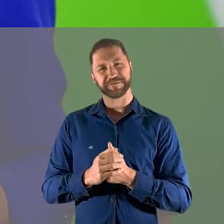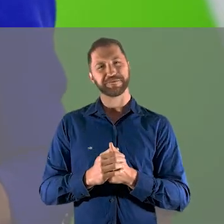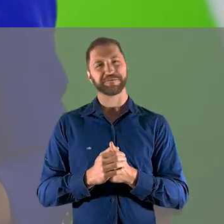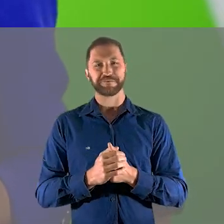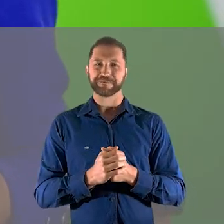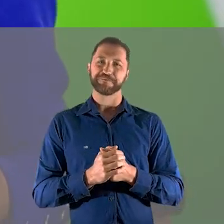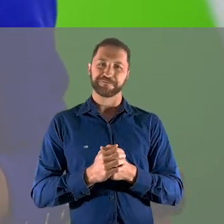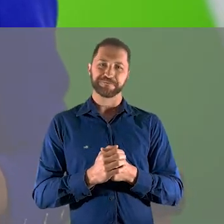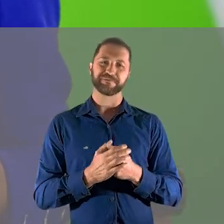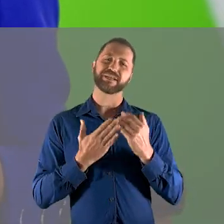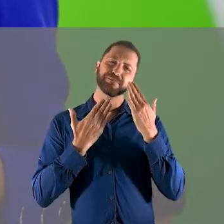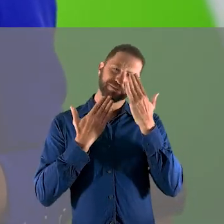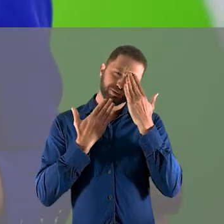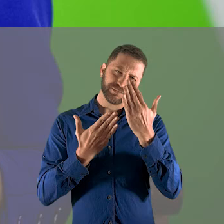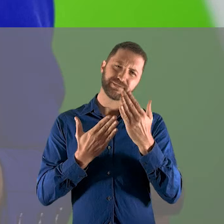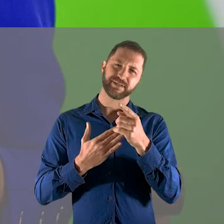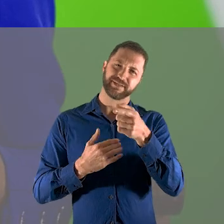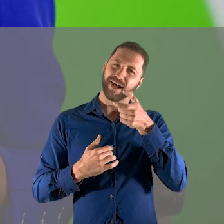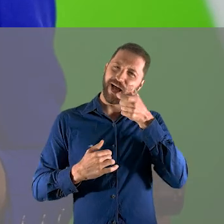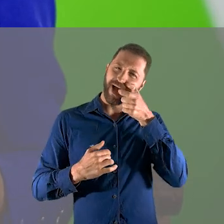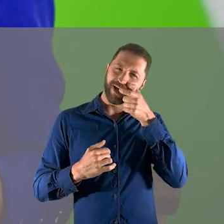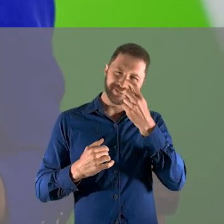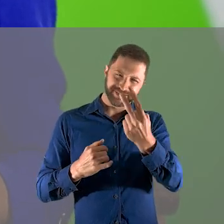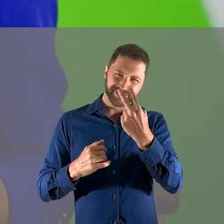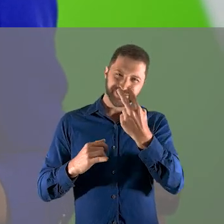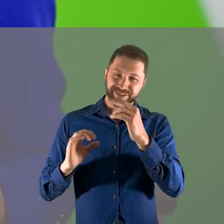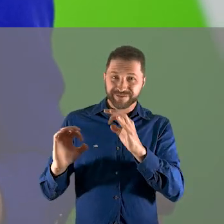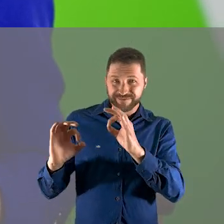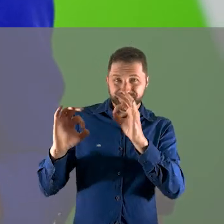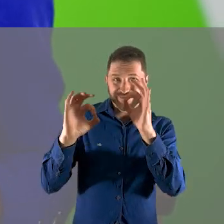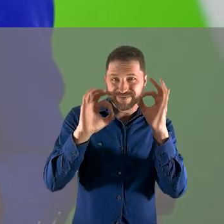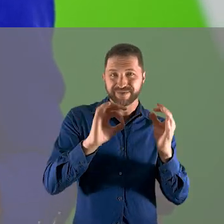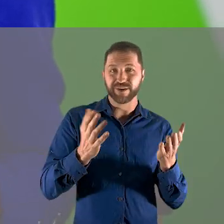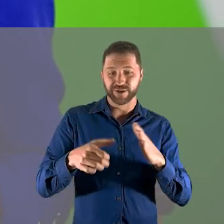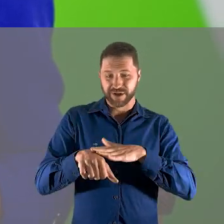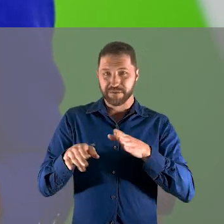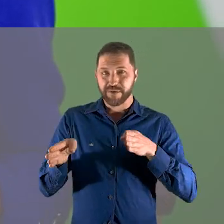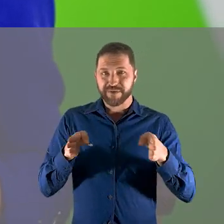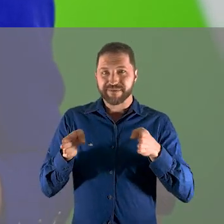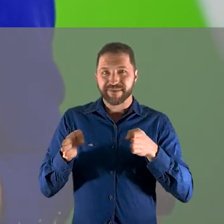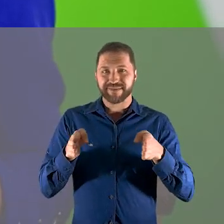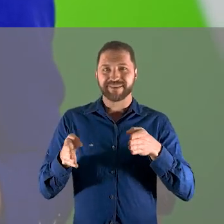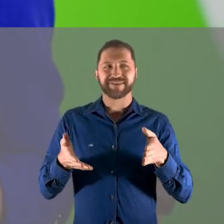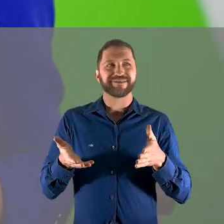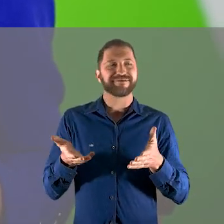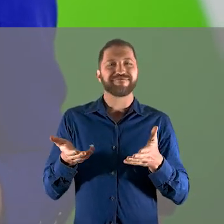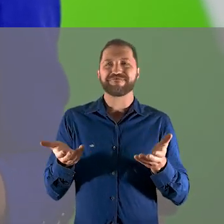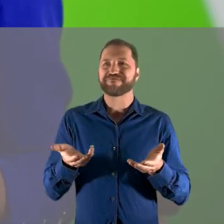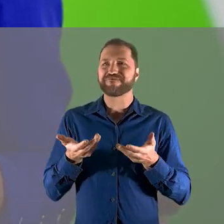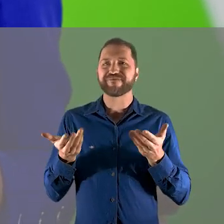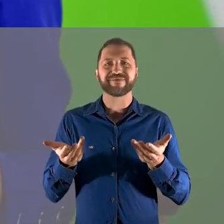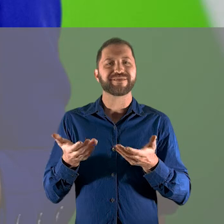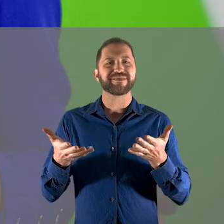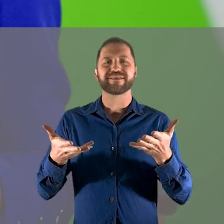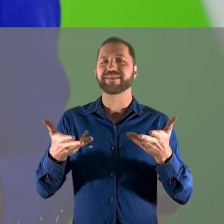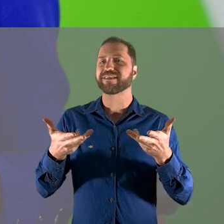você e gente muito obrigada por sua audiência foi um momento extremamente